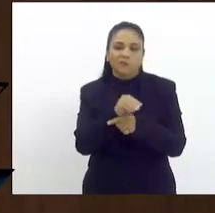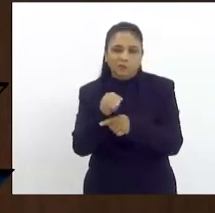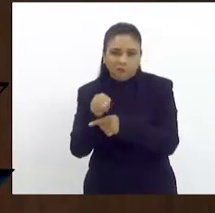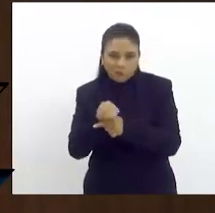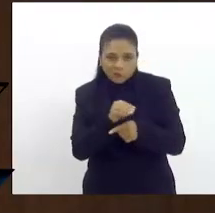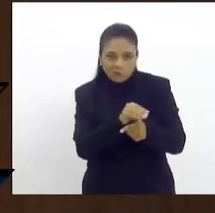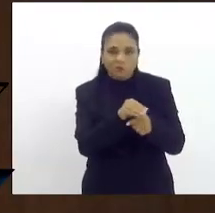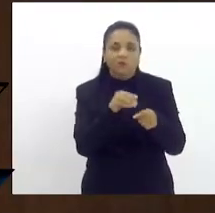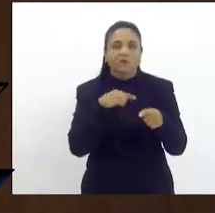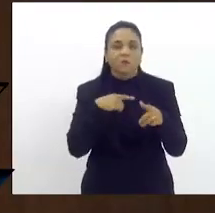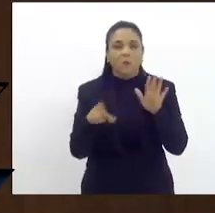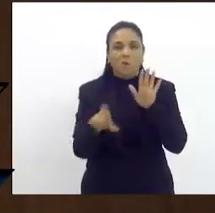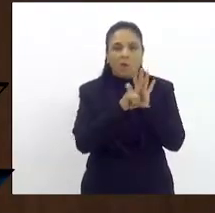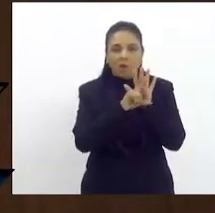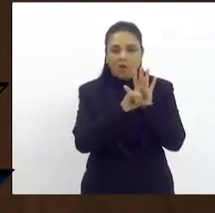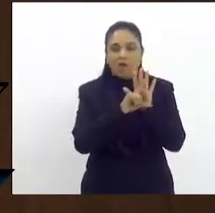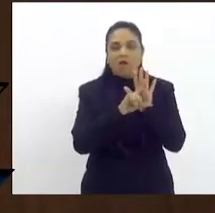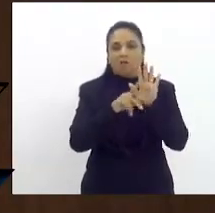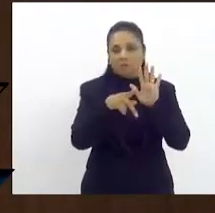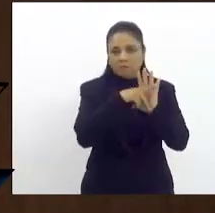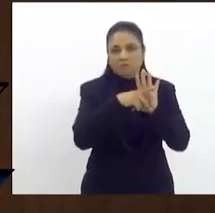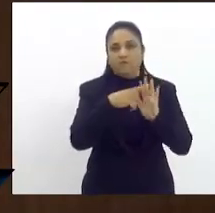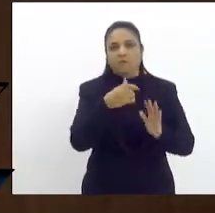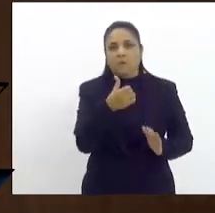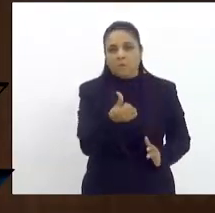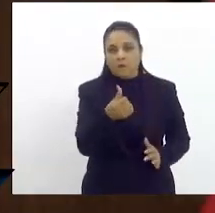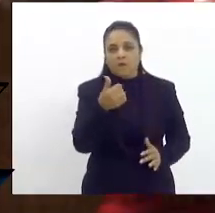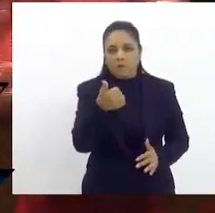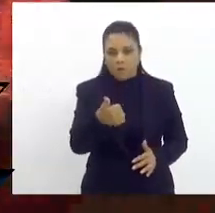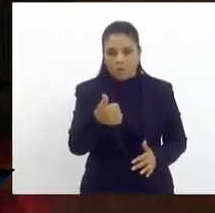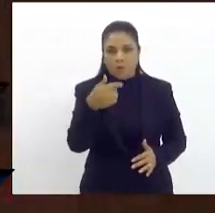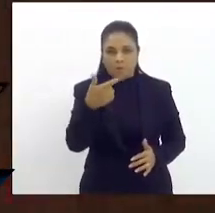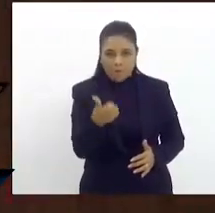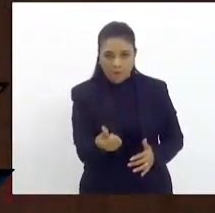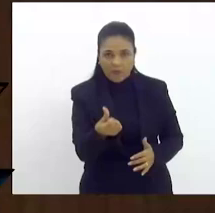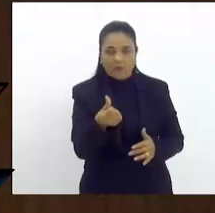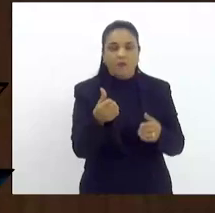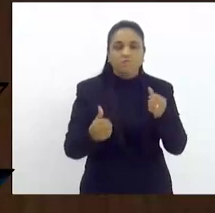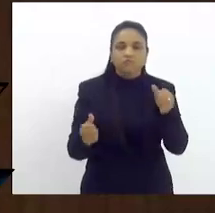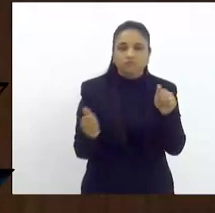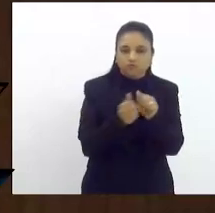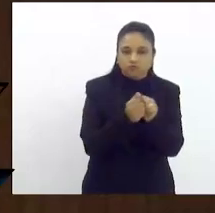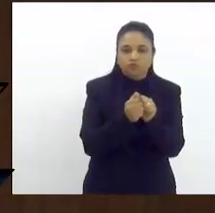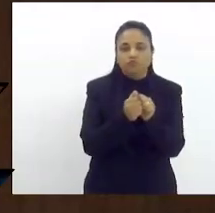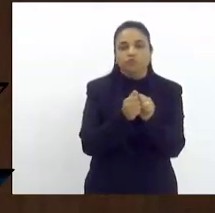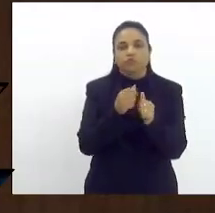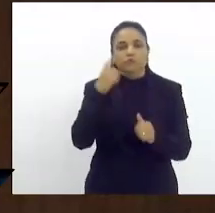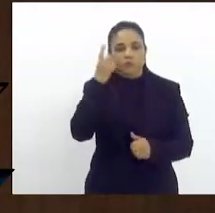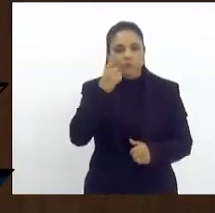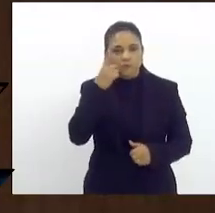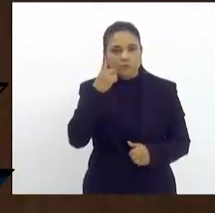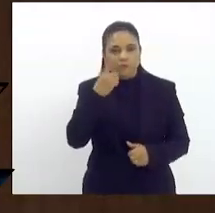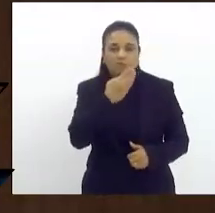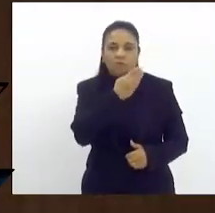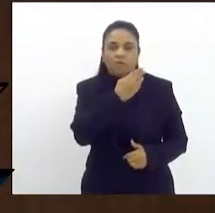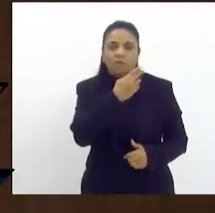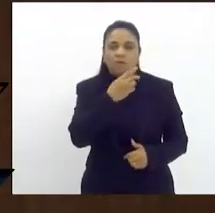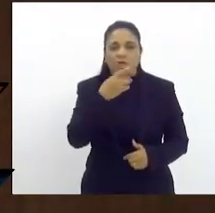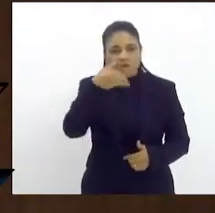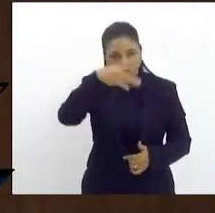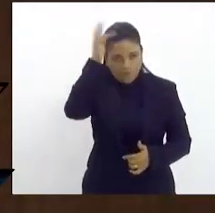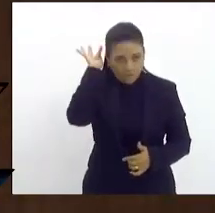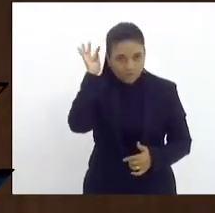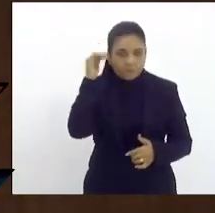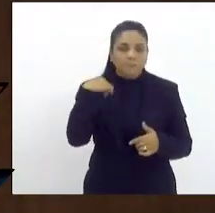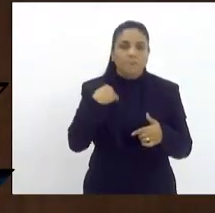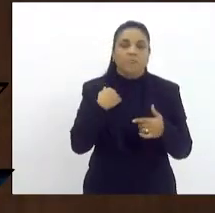projeto número de lei meia um meia 2023 em qual Teoria com o deputado Fred Pacheco que tem o objetivo de instituir o programa de